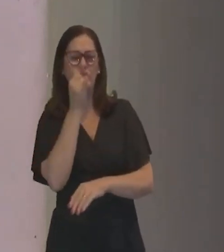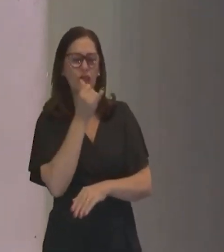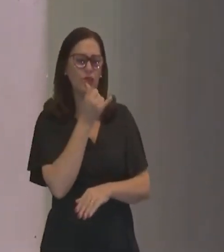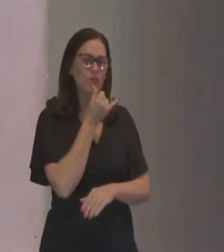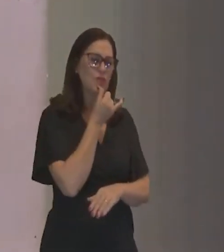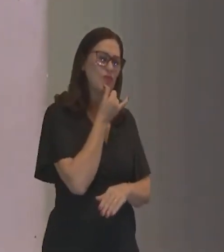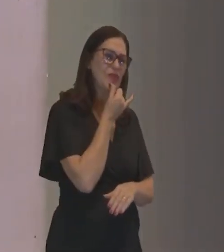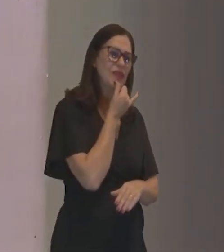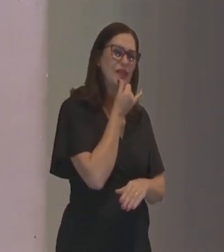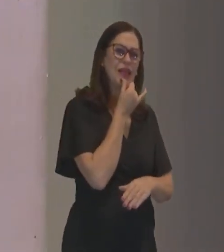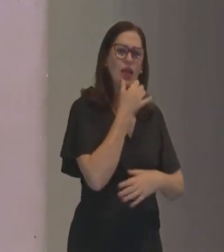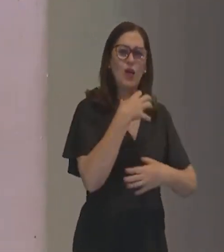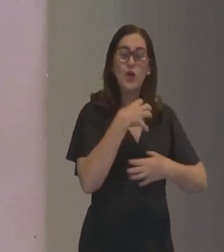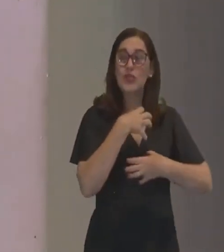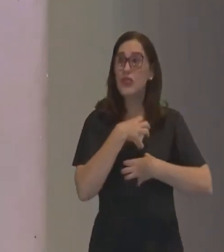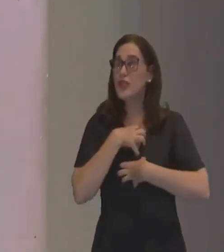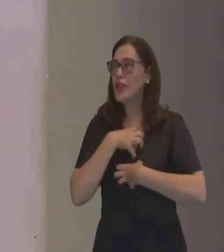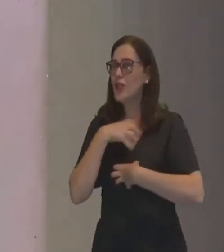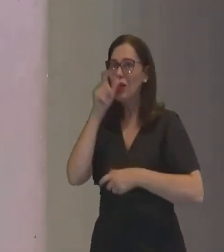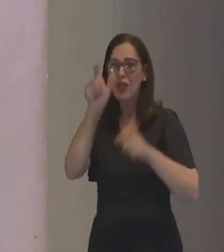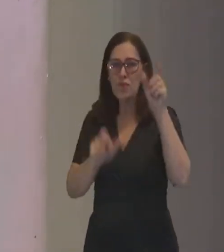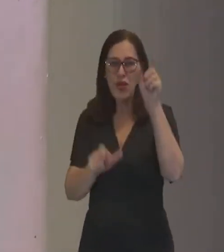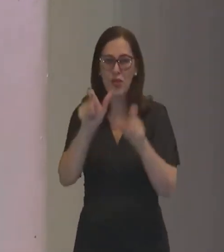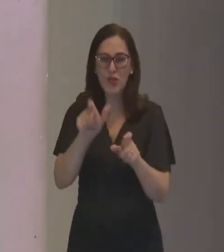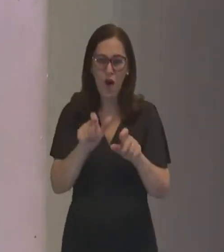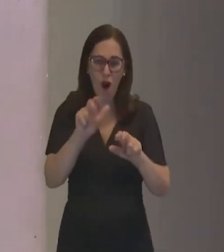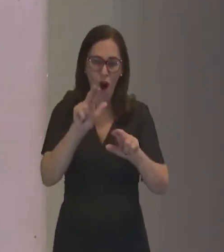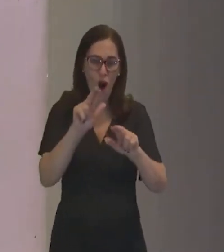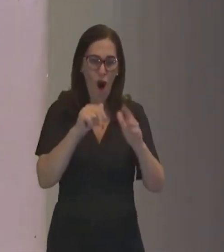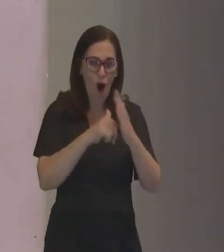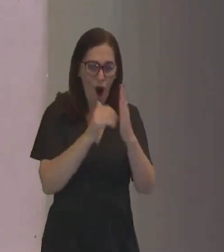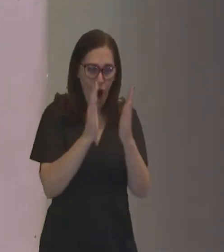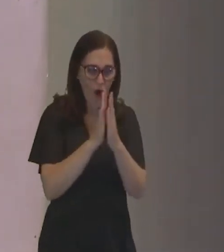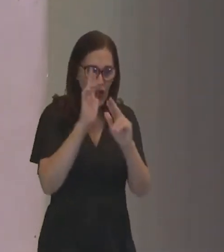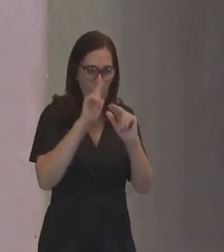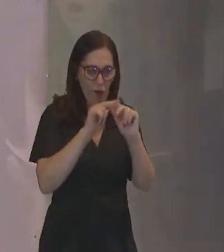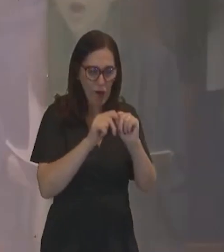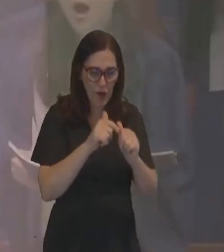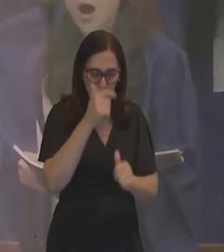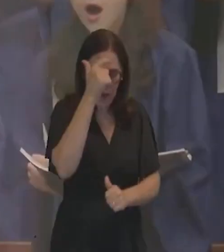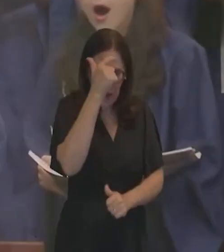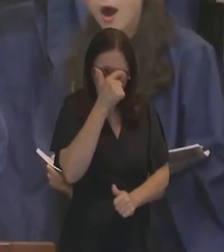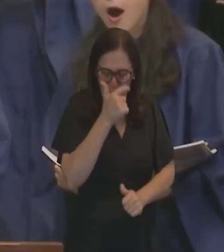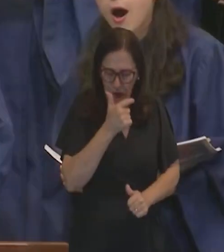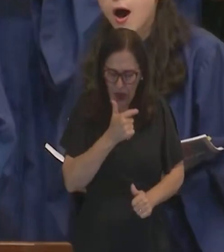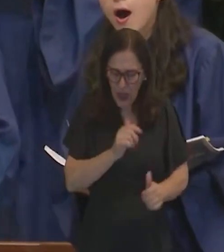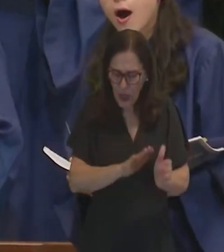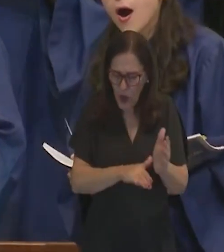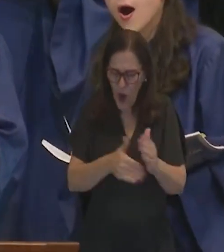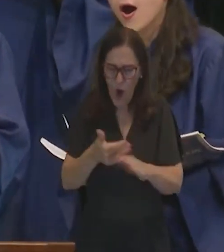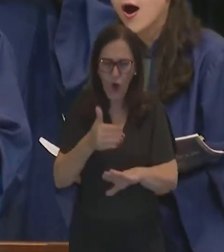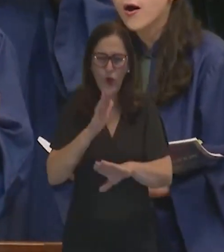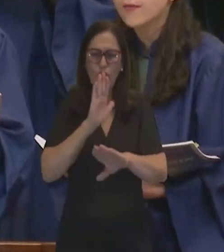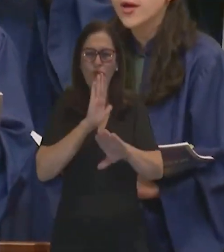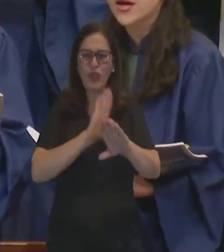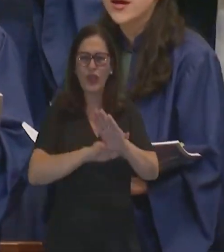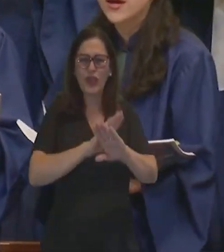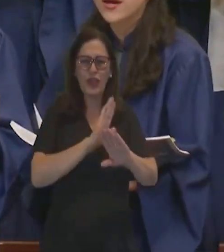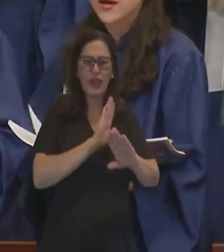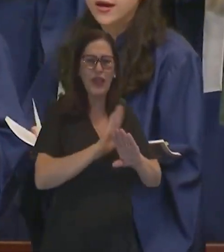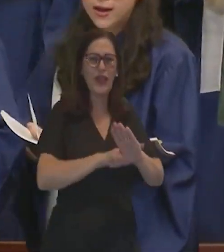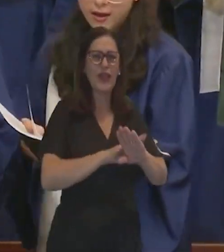alguém está orando todo o tempo por